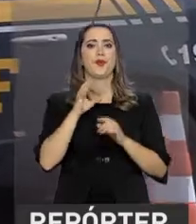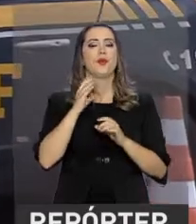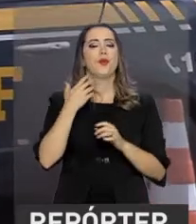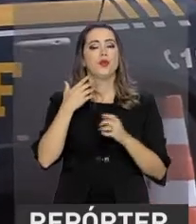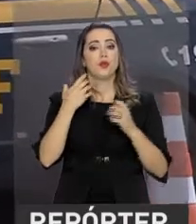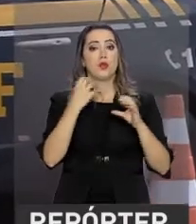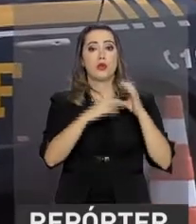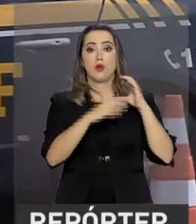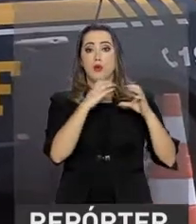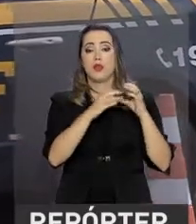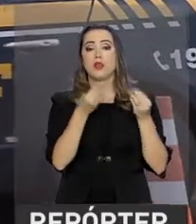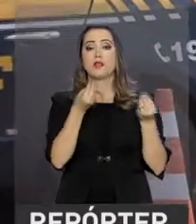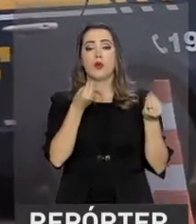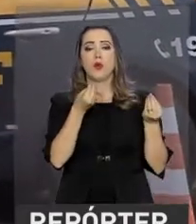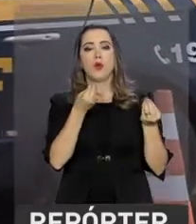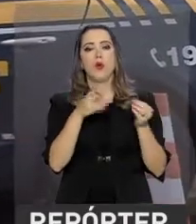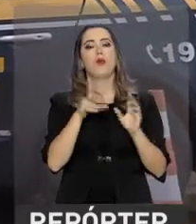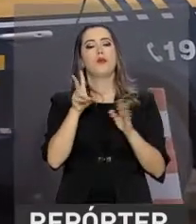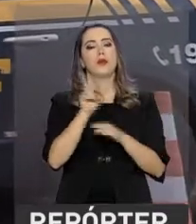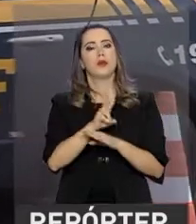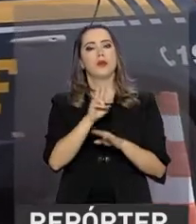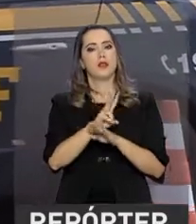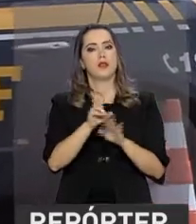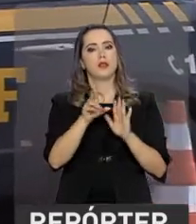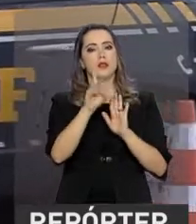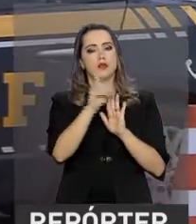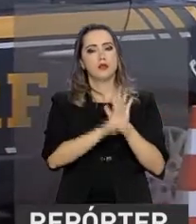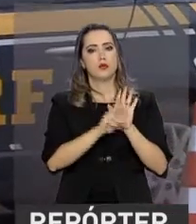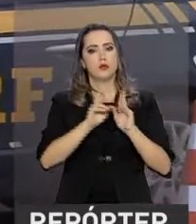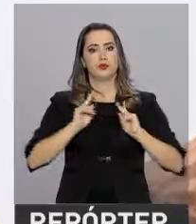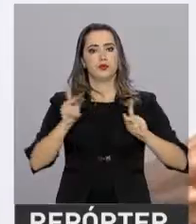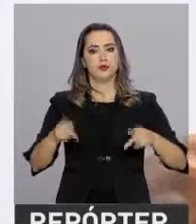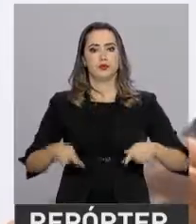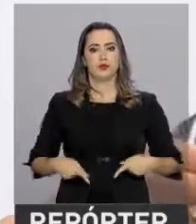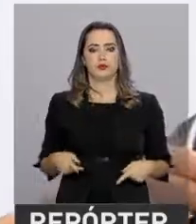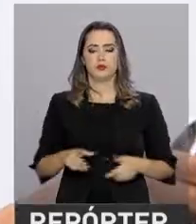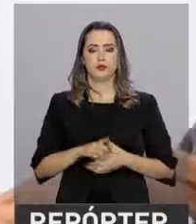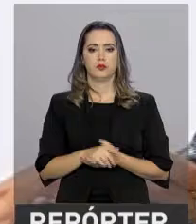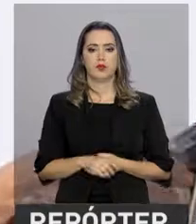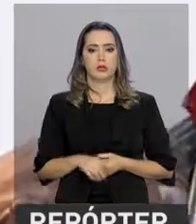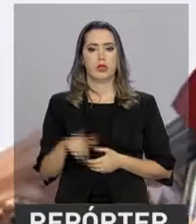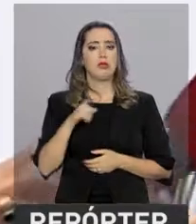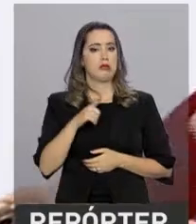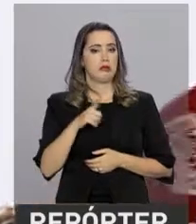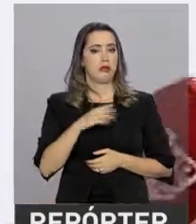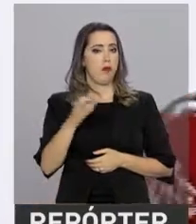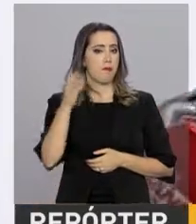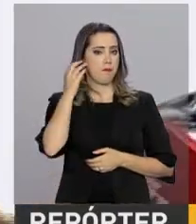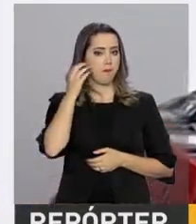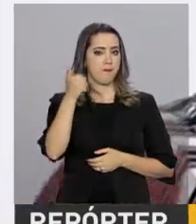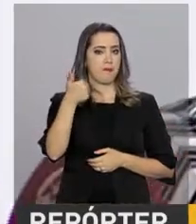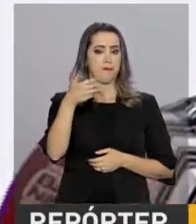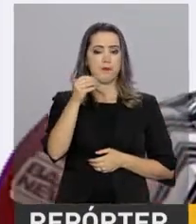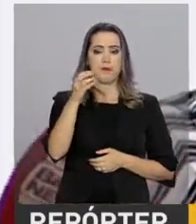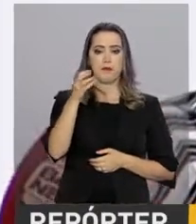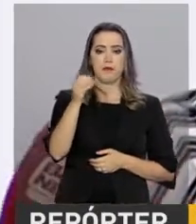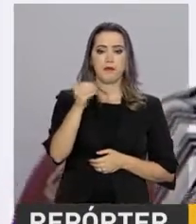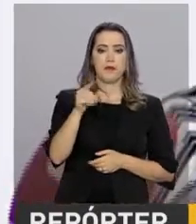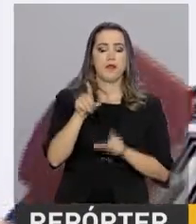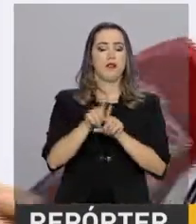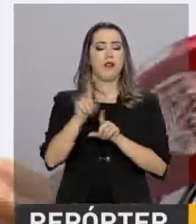a Central de Proteção dos Direitos Humanos do Governo Federal. Nós temos o canal do Disque 100, né, que